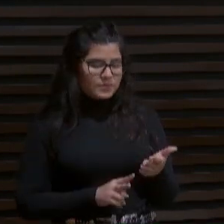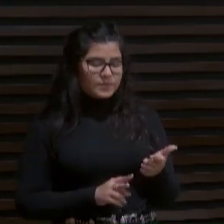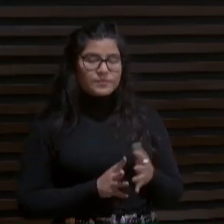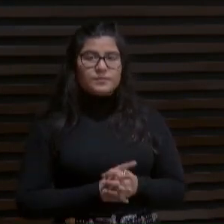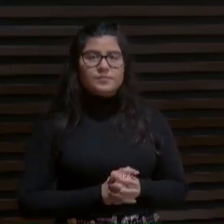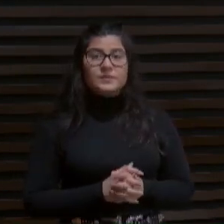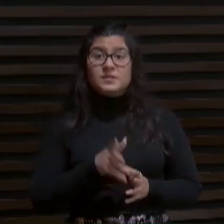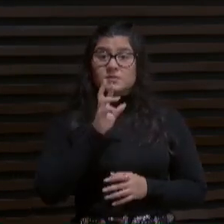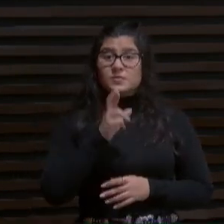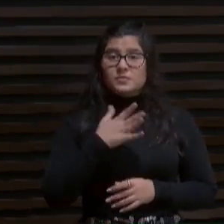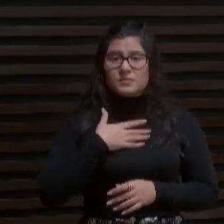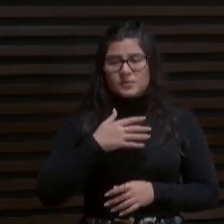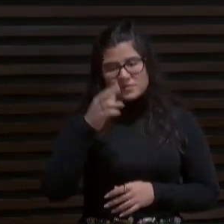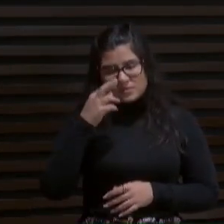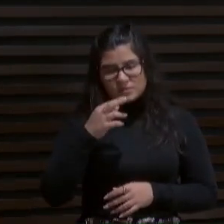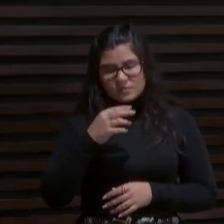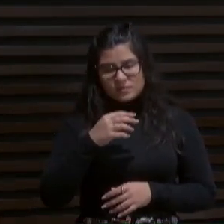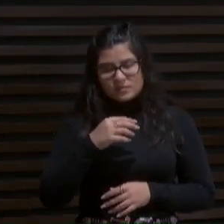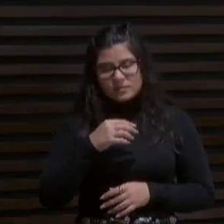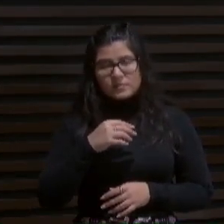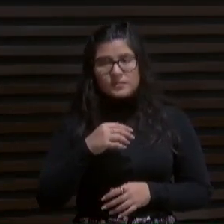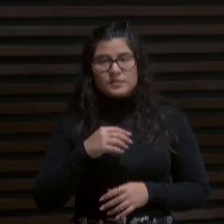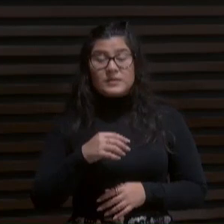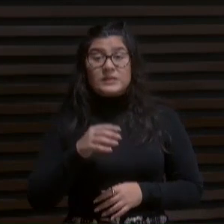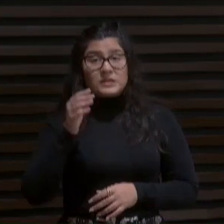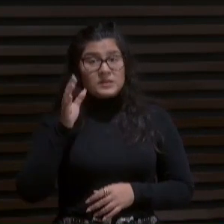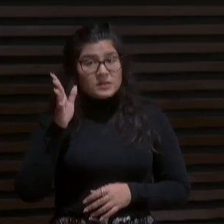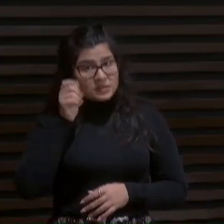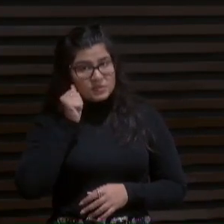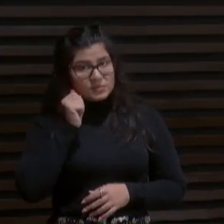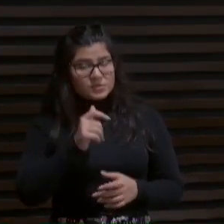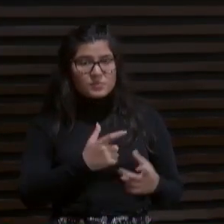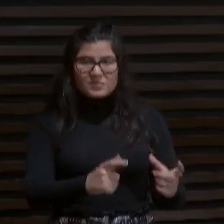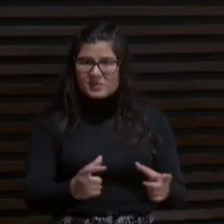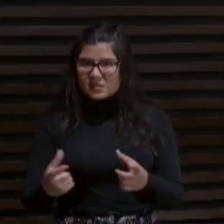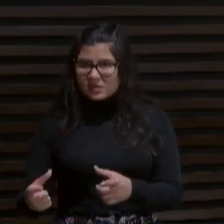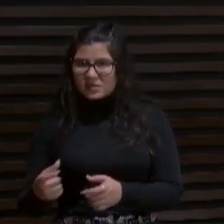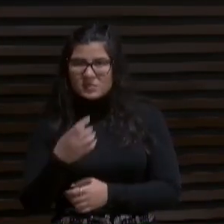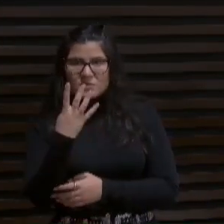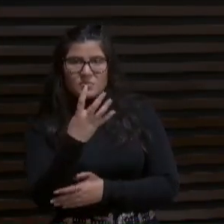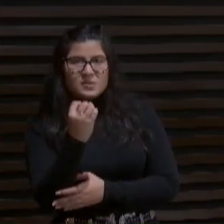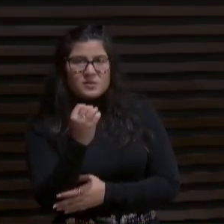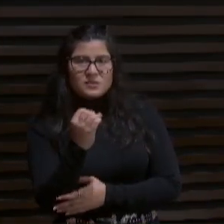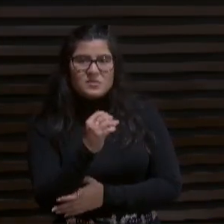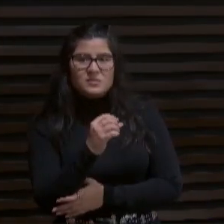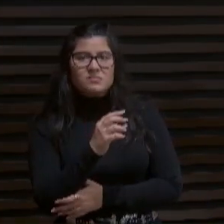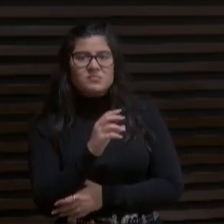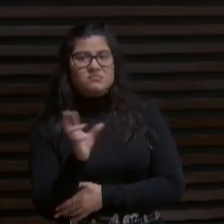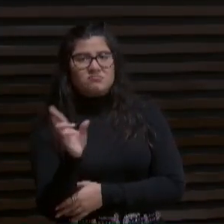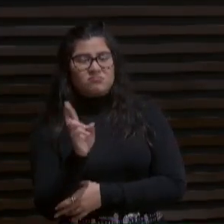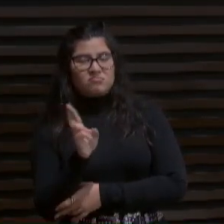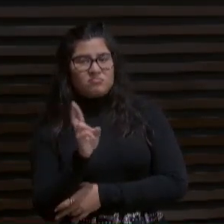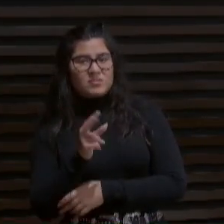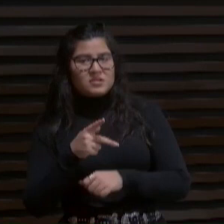Efron respondeu: meu senhor, escute, um terreno que vale 400 barras de prata, que é isso